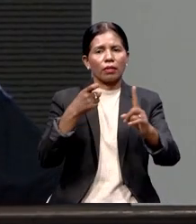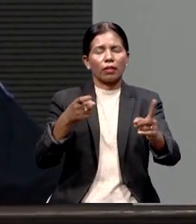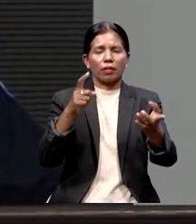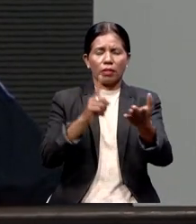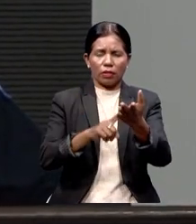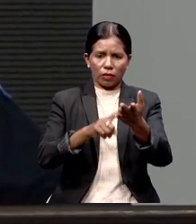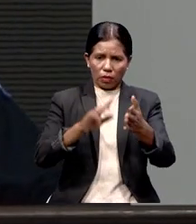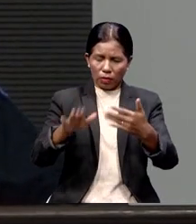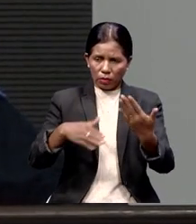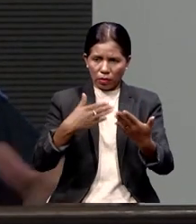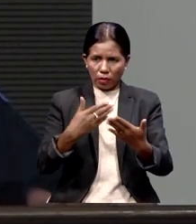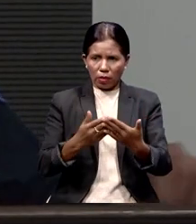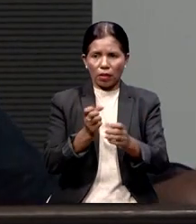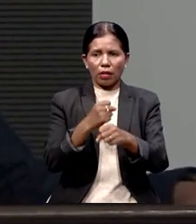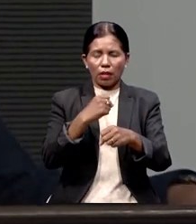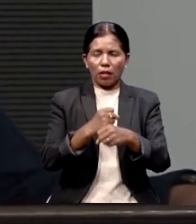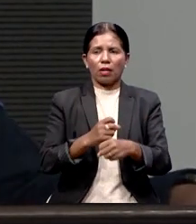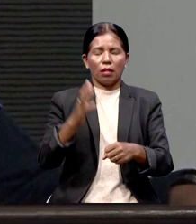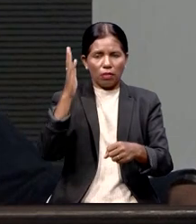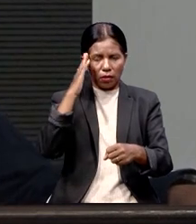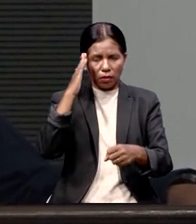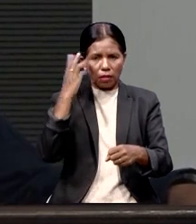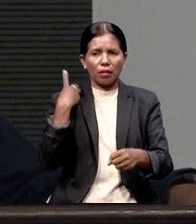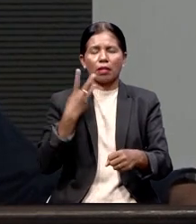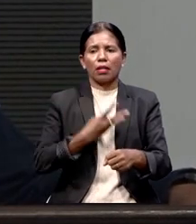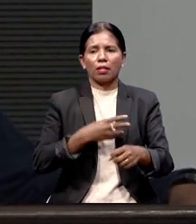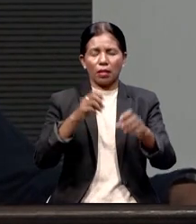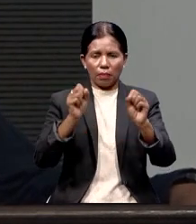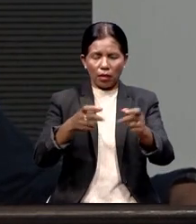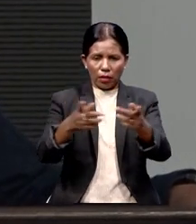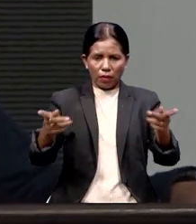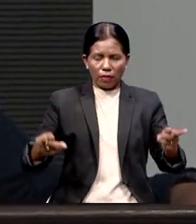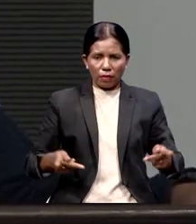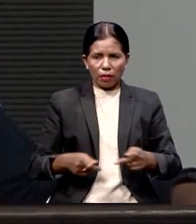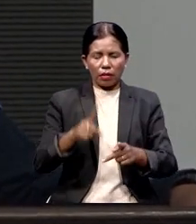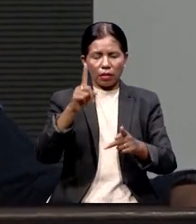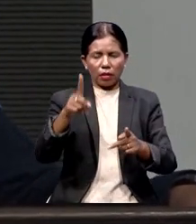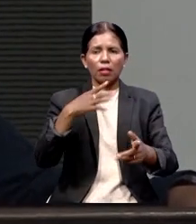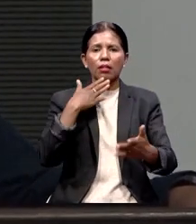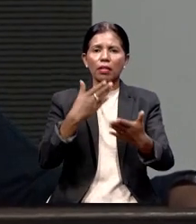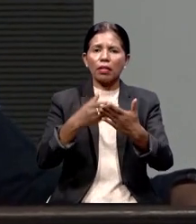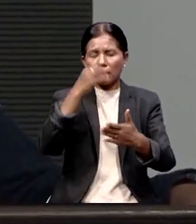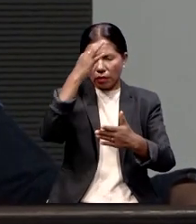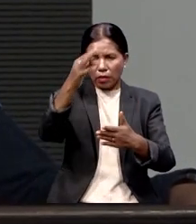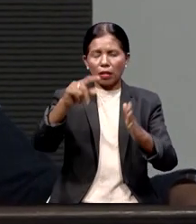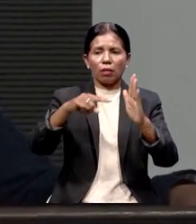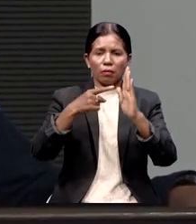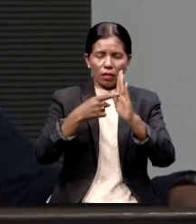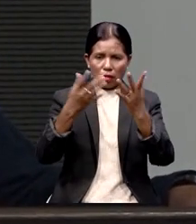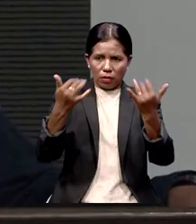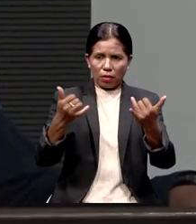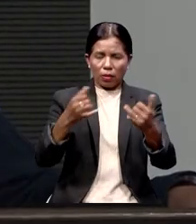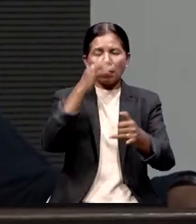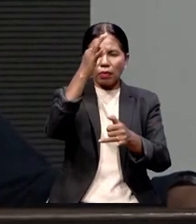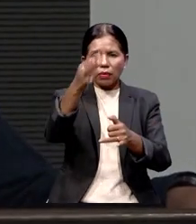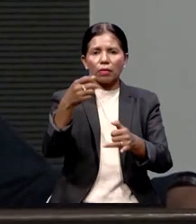sarne, ma hau espera ita bele ia ambiente ita dia kliu tan ba oin. Hau oin, no ba